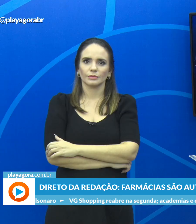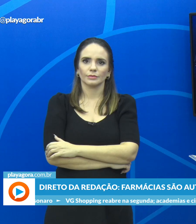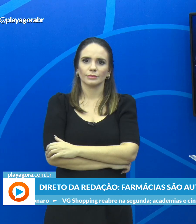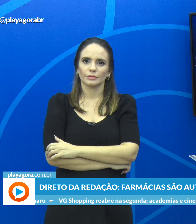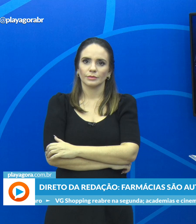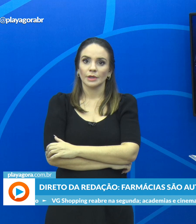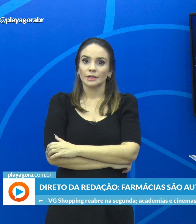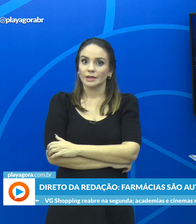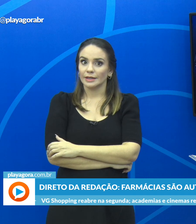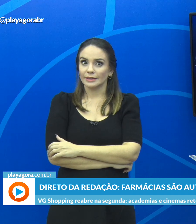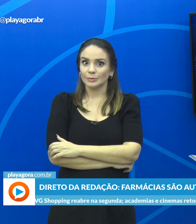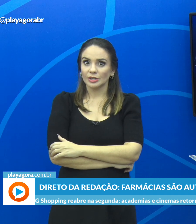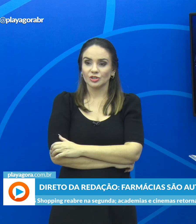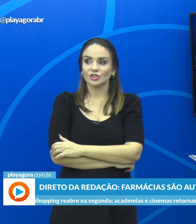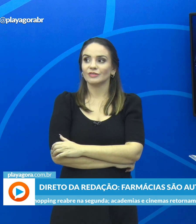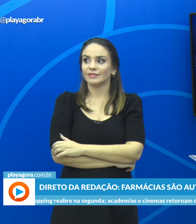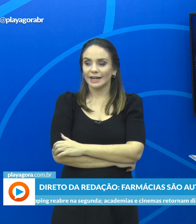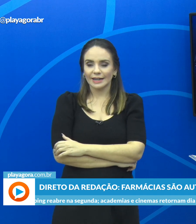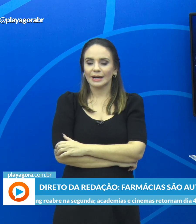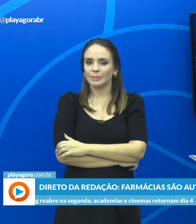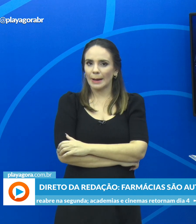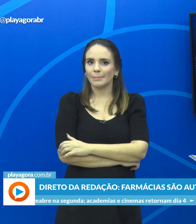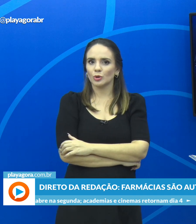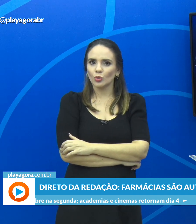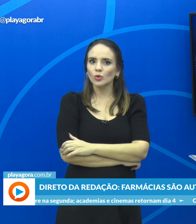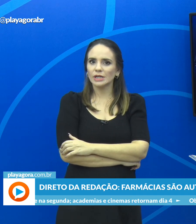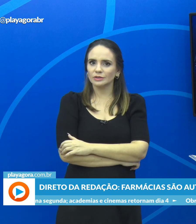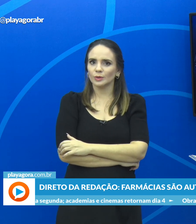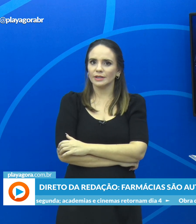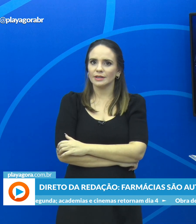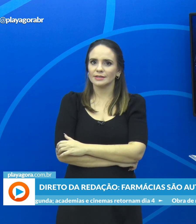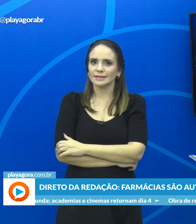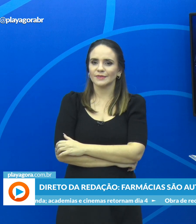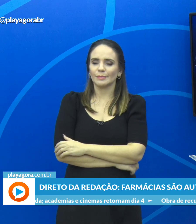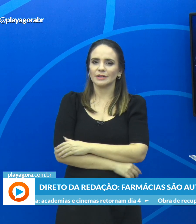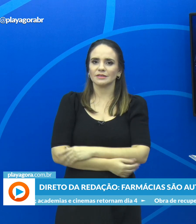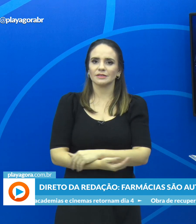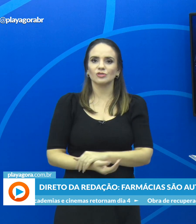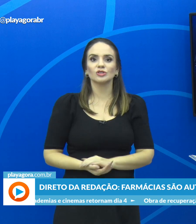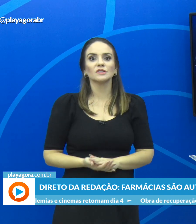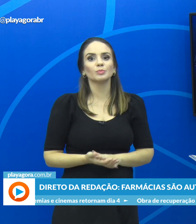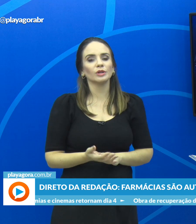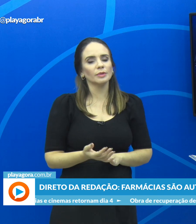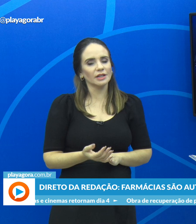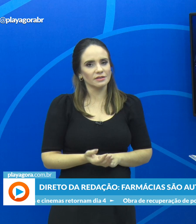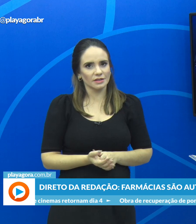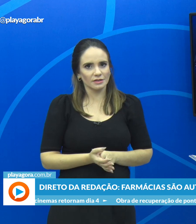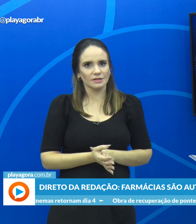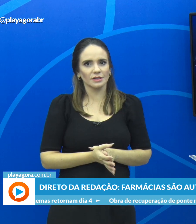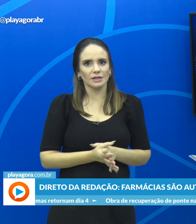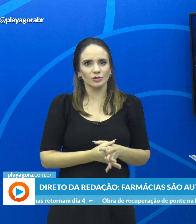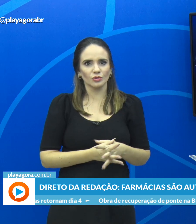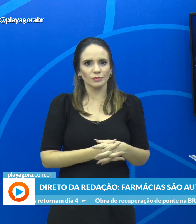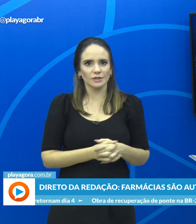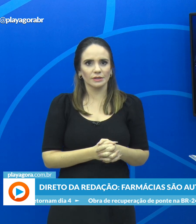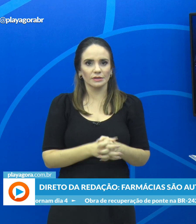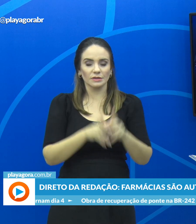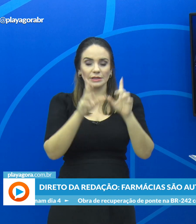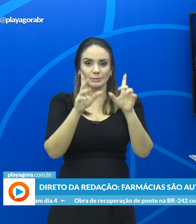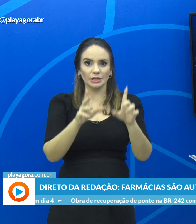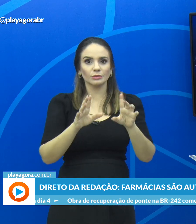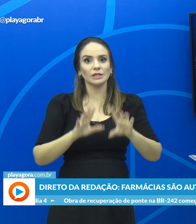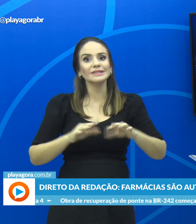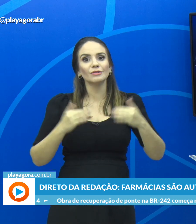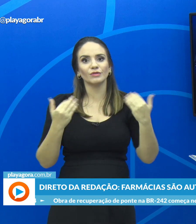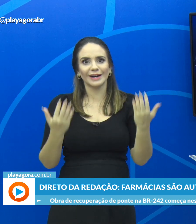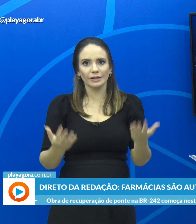sujo é tem muita gente que vai acabar procurando aí essas farmácias que disponibilizem esse kit com